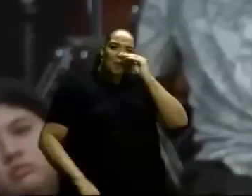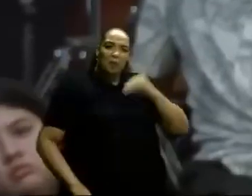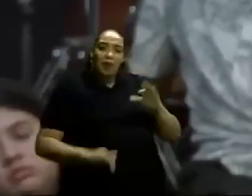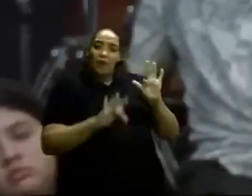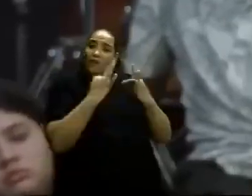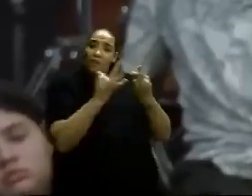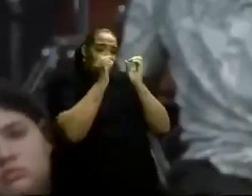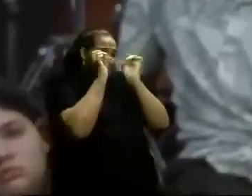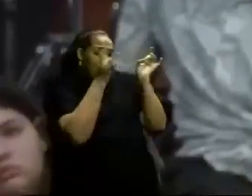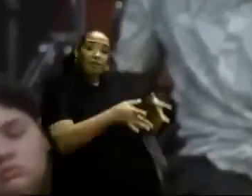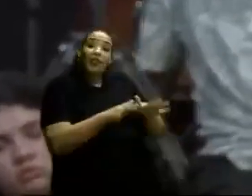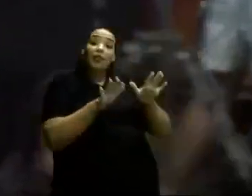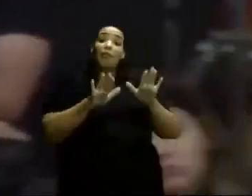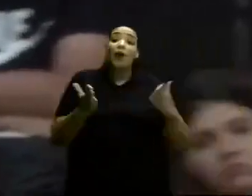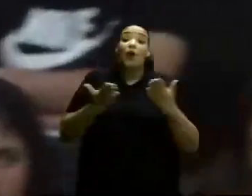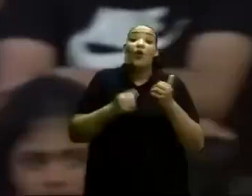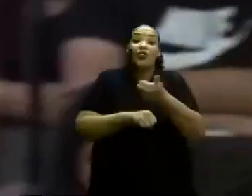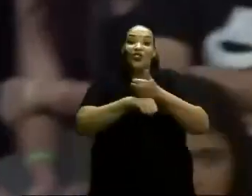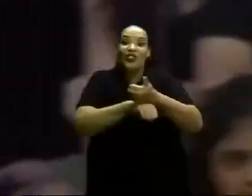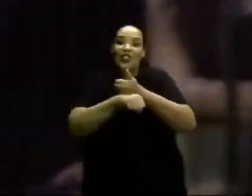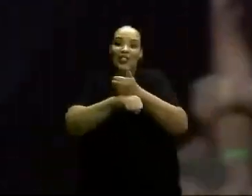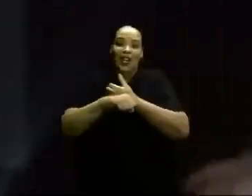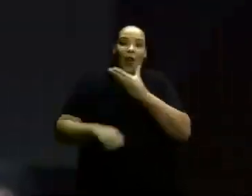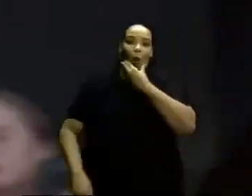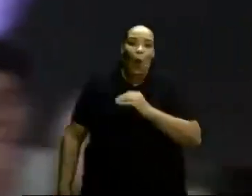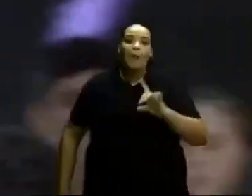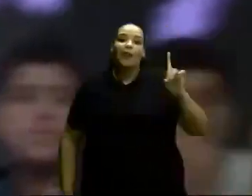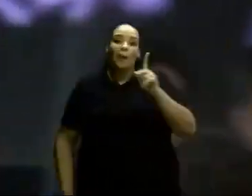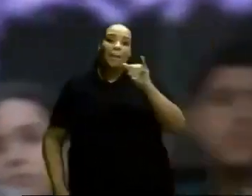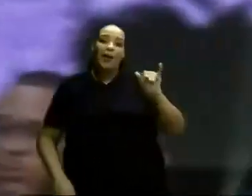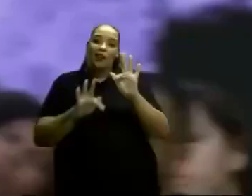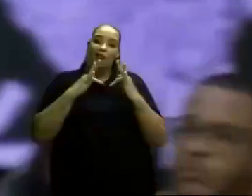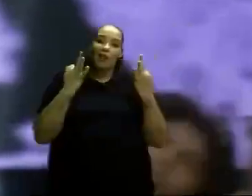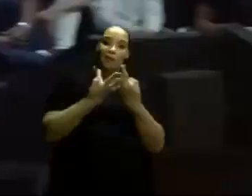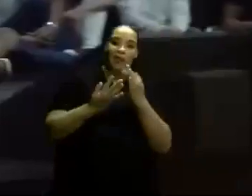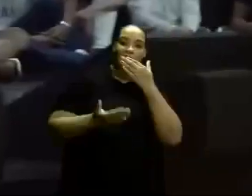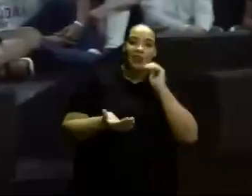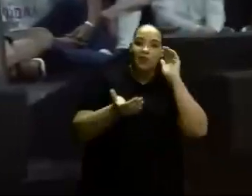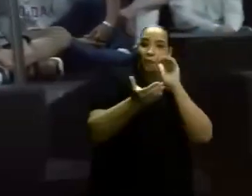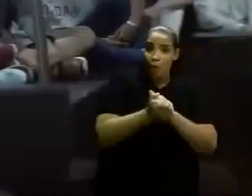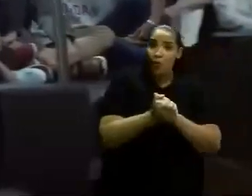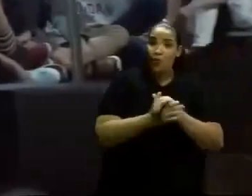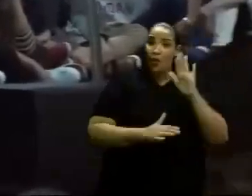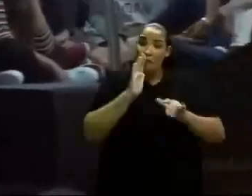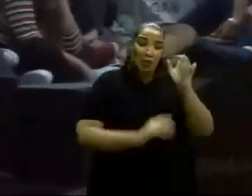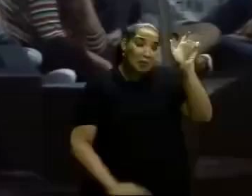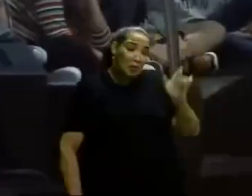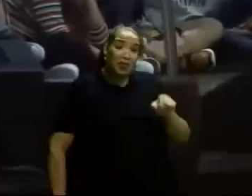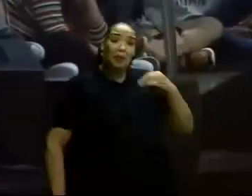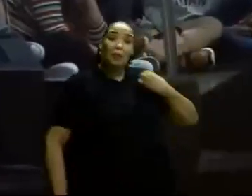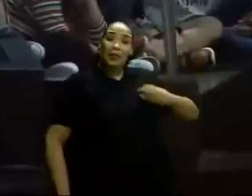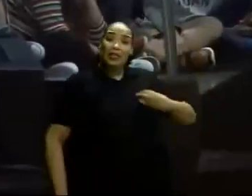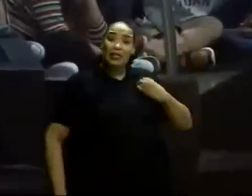própria família, mas hoje tem dignidade de homem de Deus, de pai de família, de esposo. Tem gente que está aqui que veio